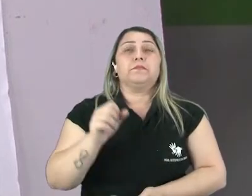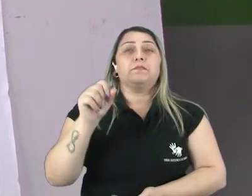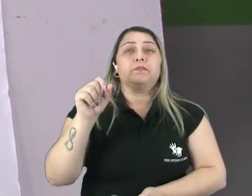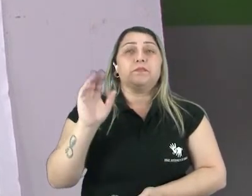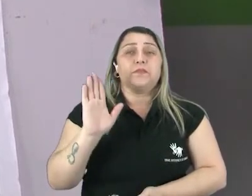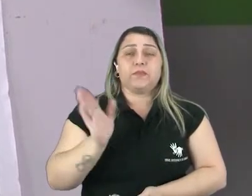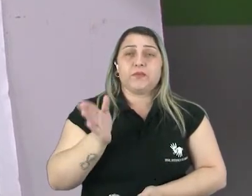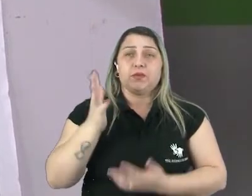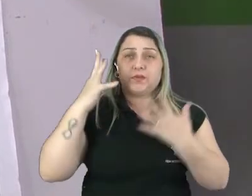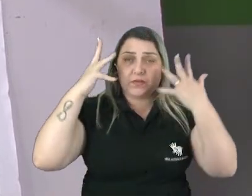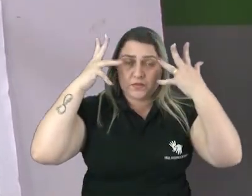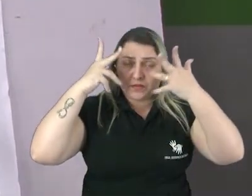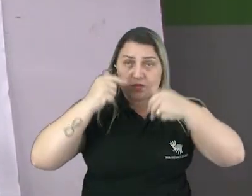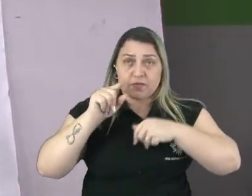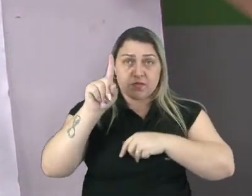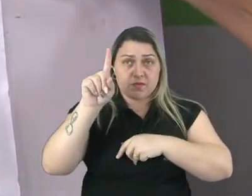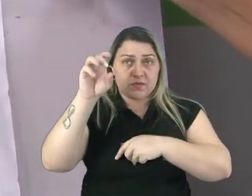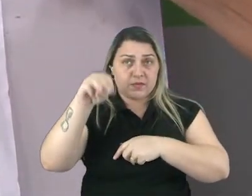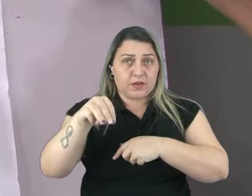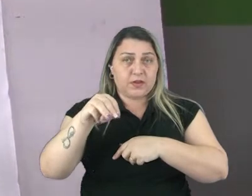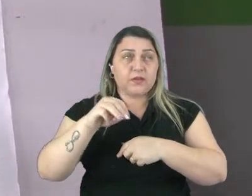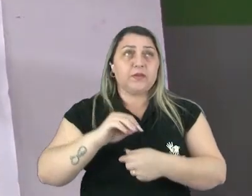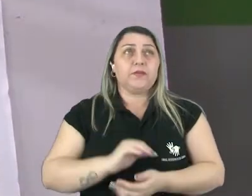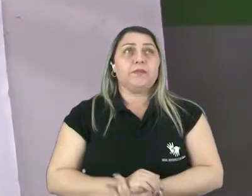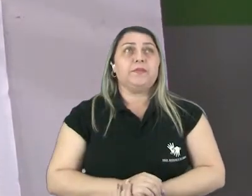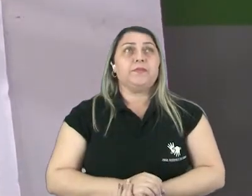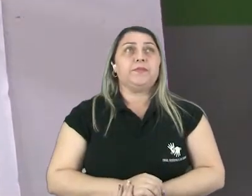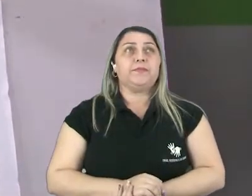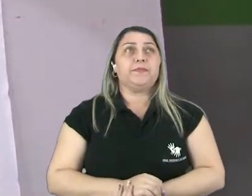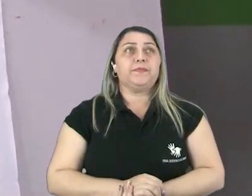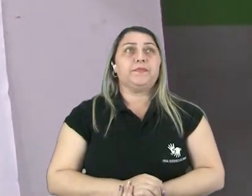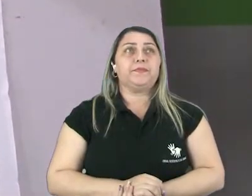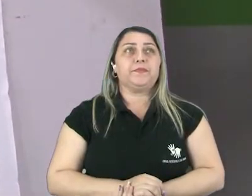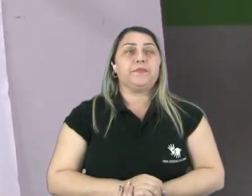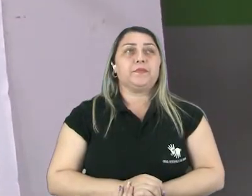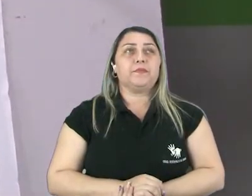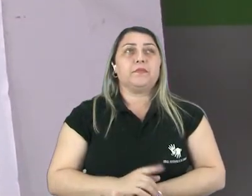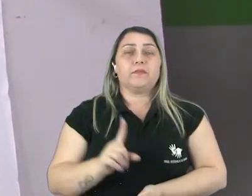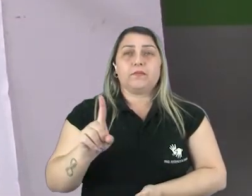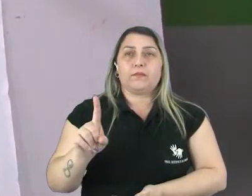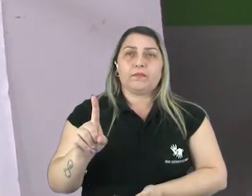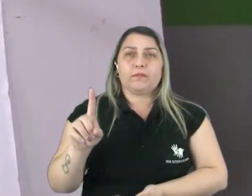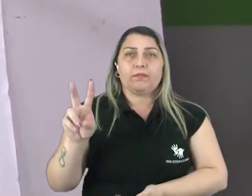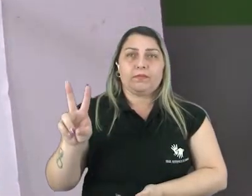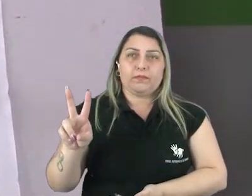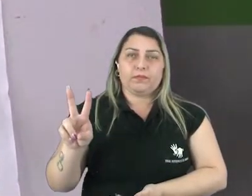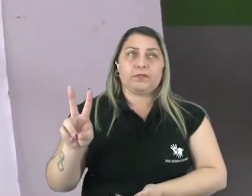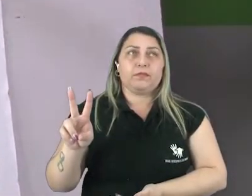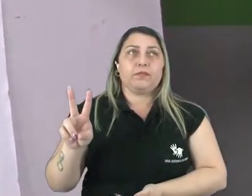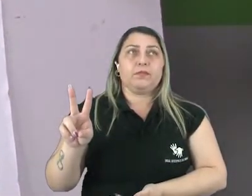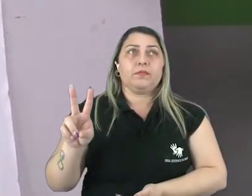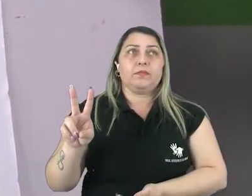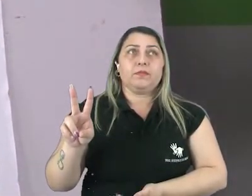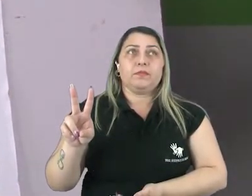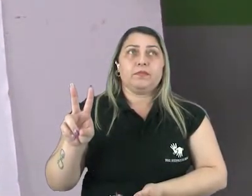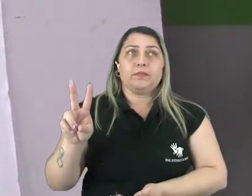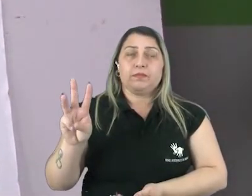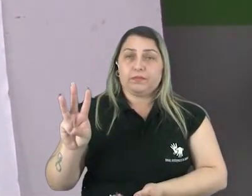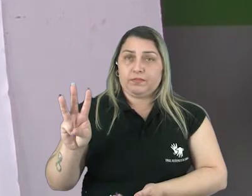aqui. O leão, já sabemos que o leão tem aqui nesta imagem 1. Então, vamos contar. 1,